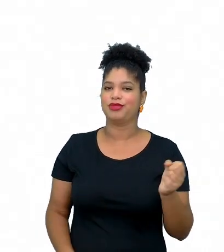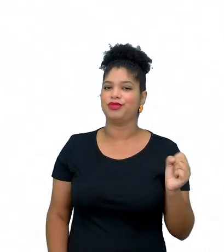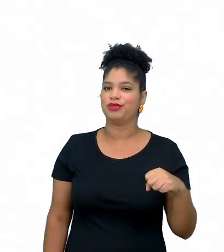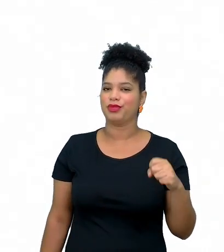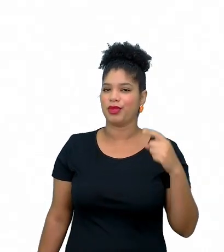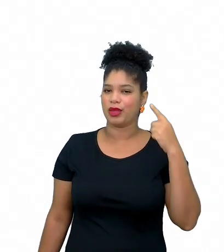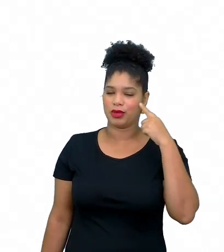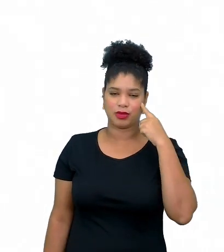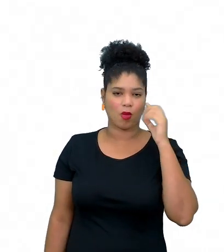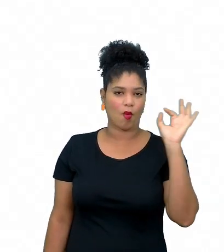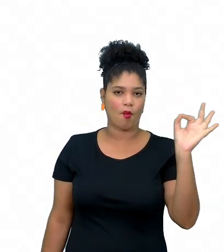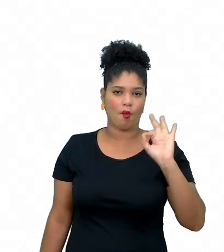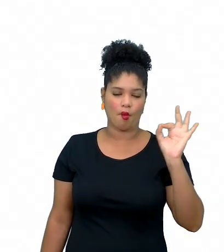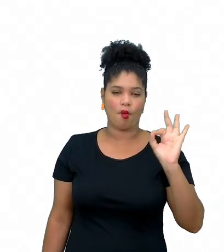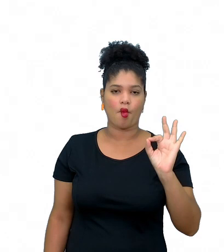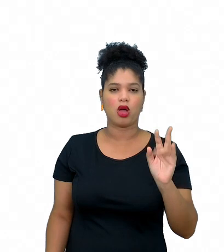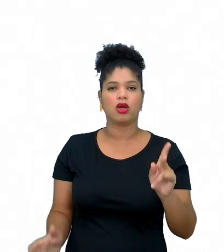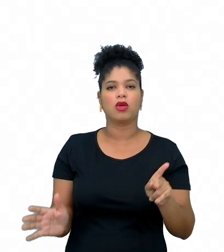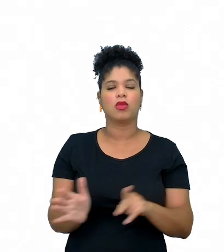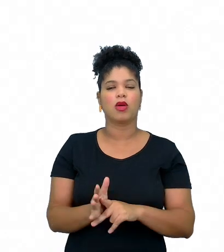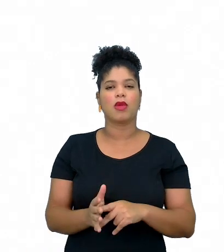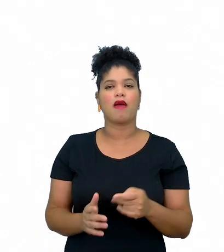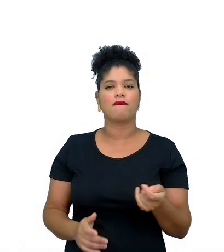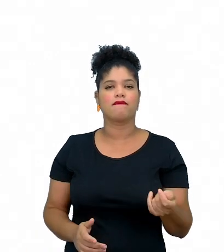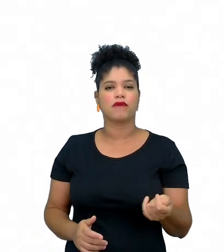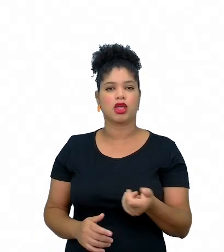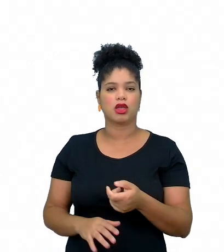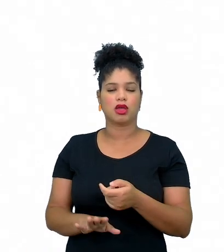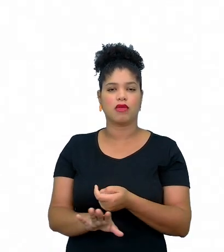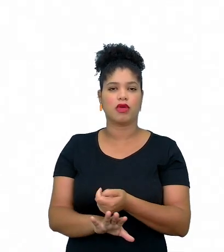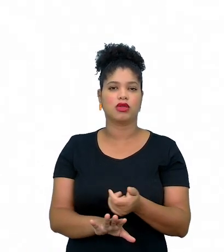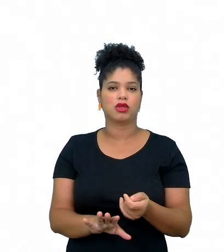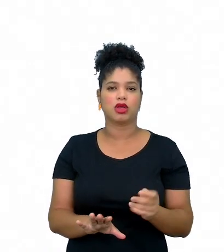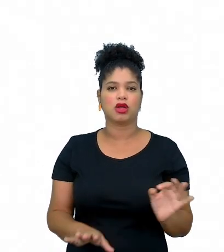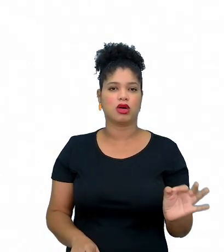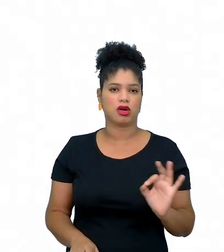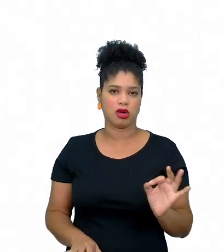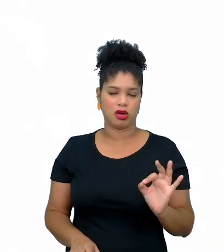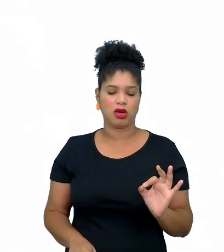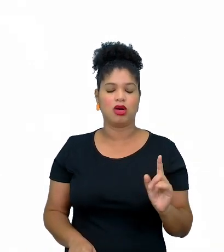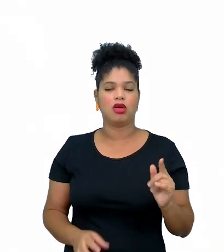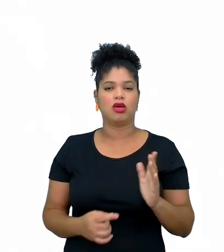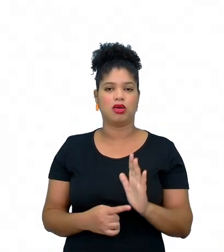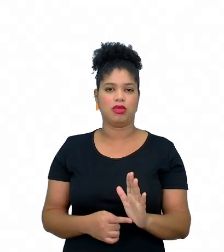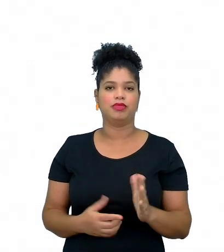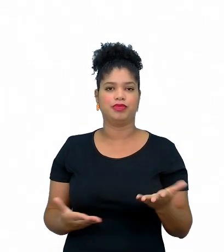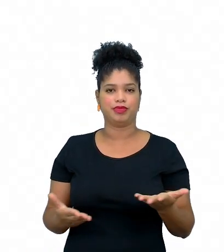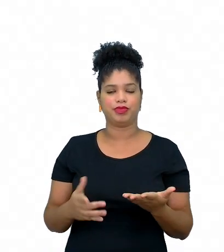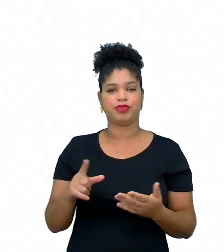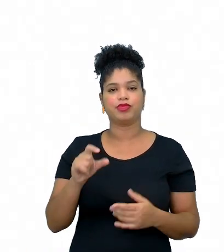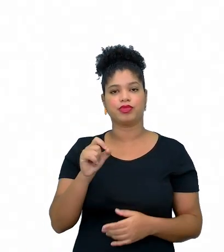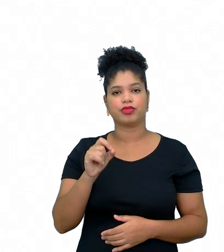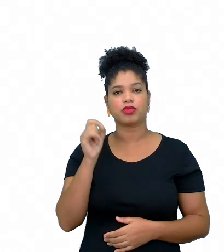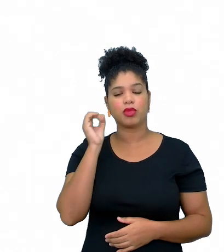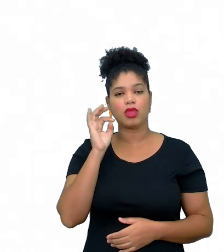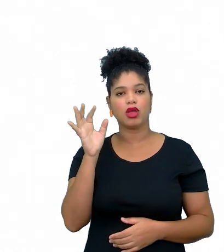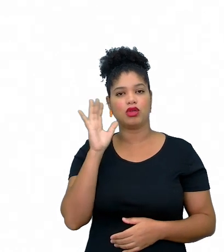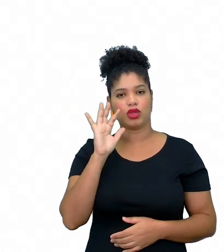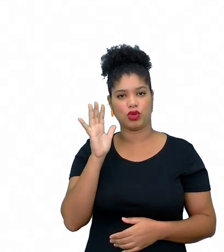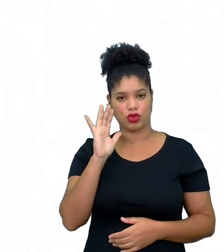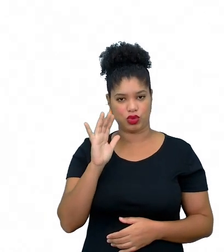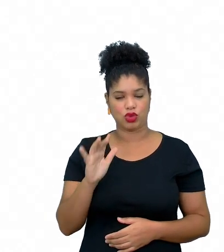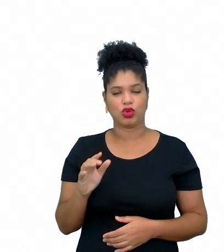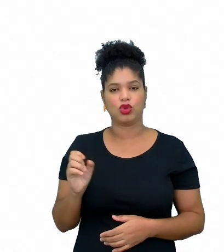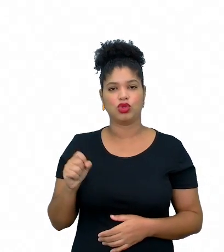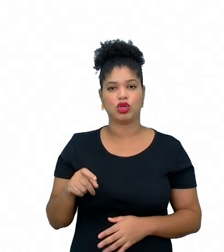não pensou sobre fake news nesse viés que é mostrado aqui, nesse viés teórico aí, sobre